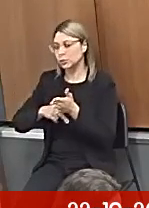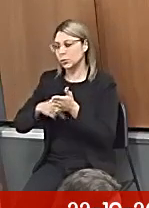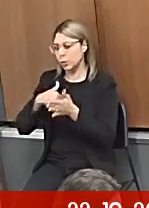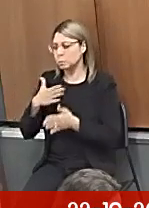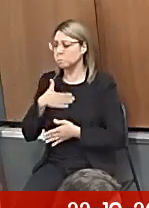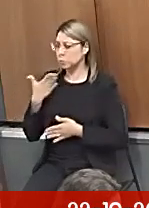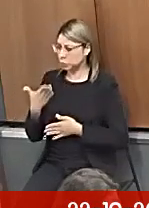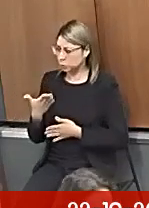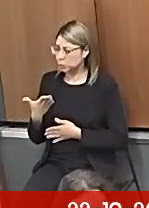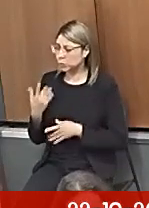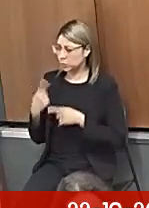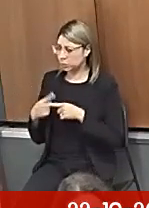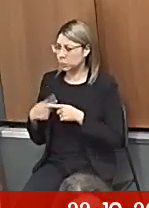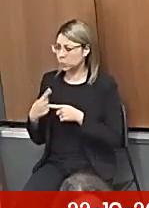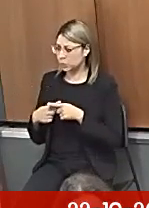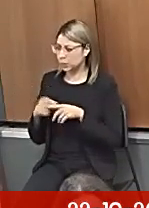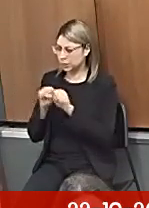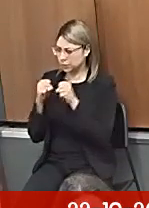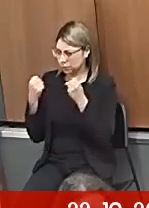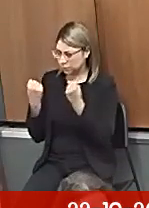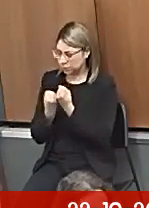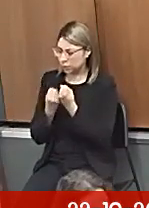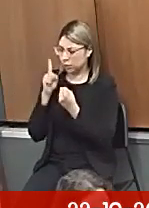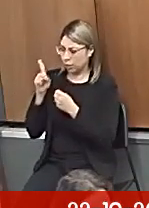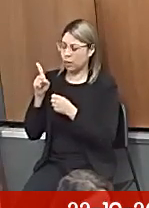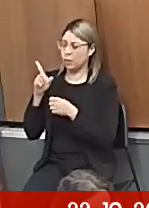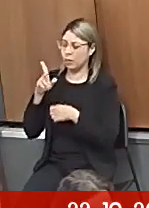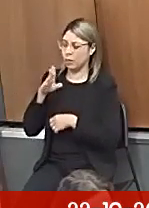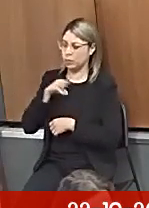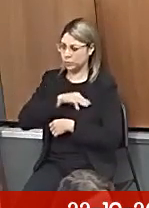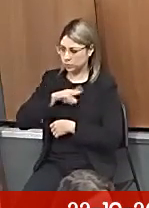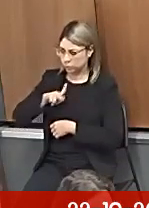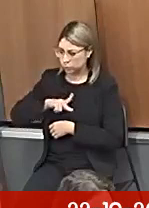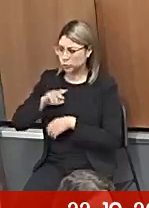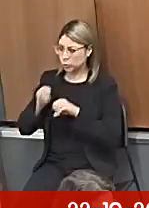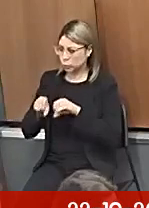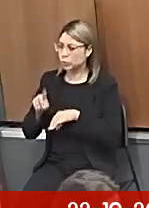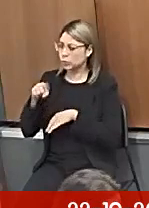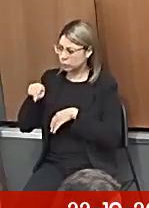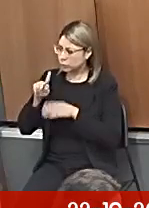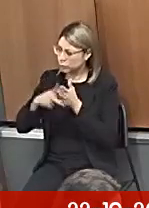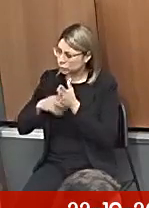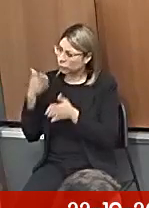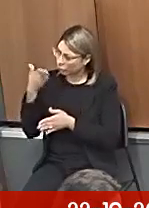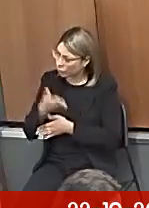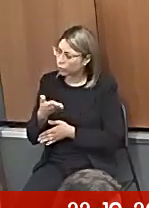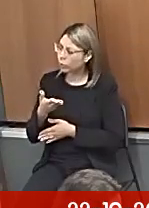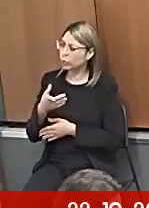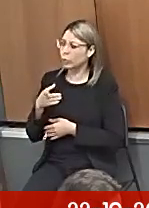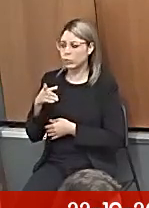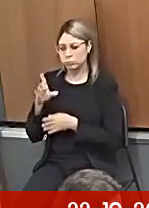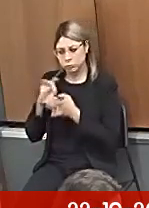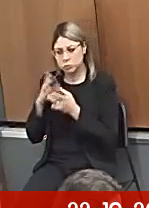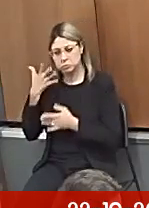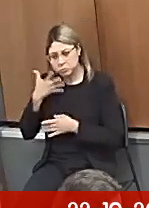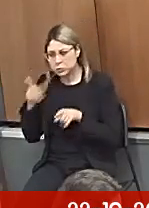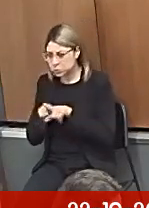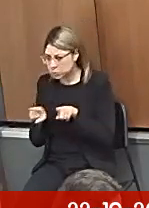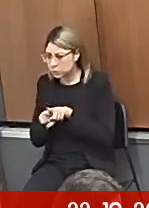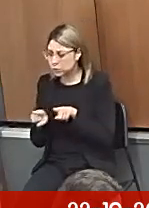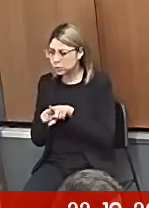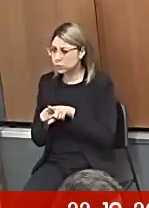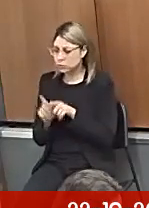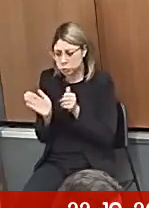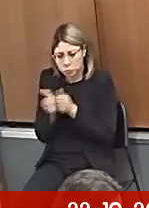fiquei surpreso, porque nesse seminário que o Ministério Público fez da educação, vocês estavam presentes lá, vocês fizeram uso da palavra, não